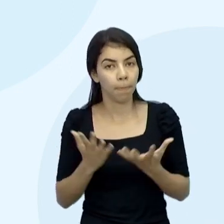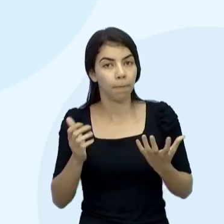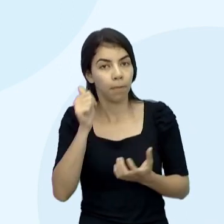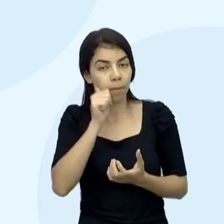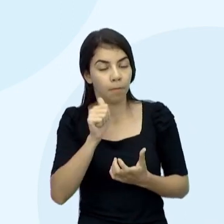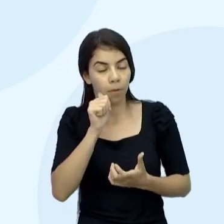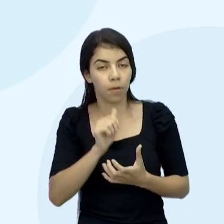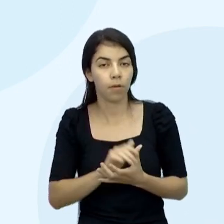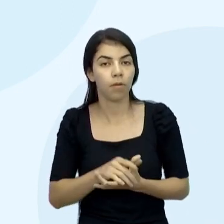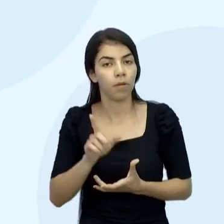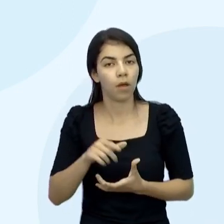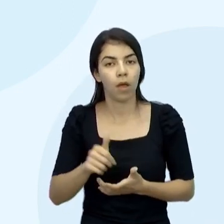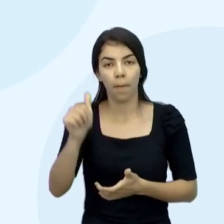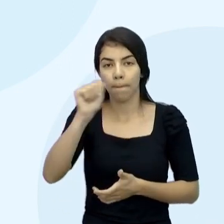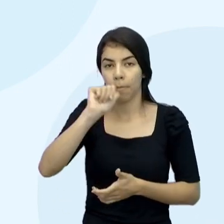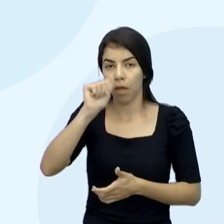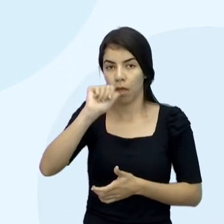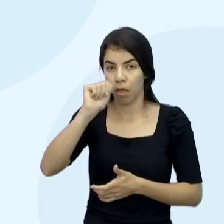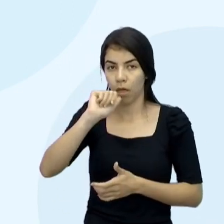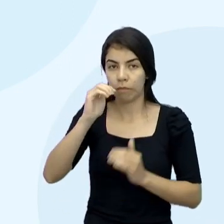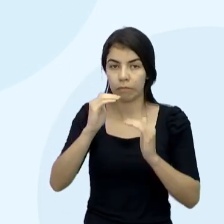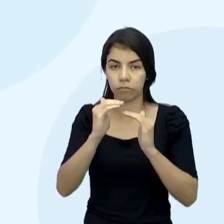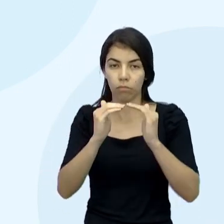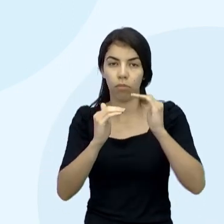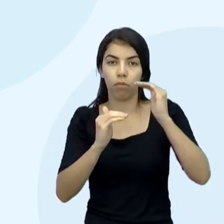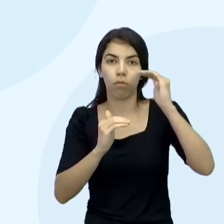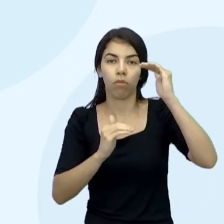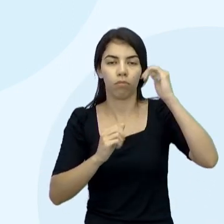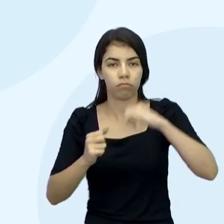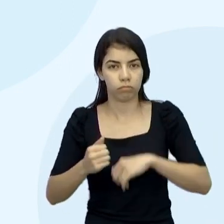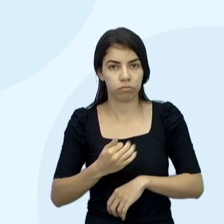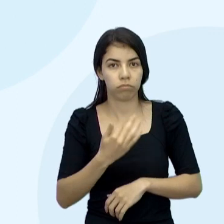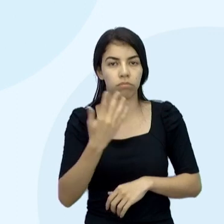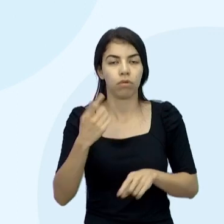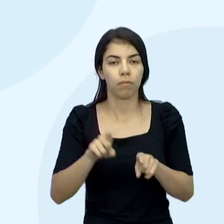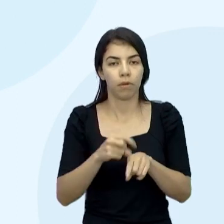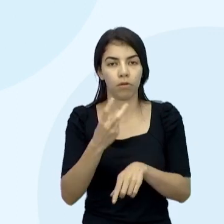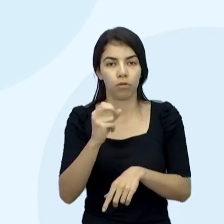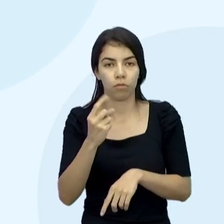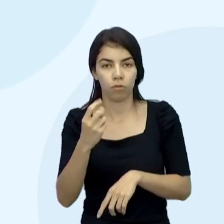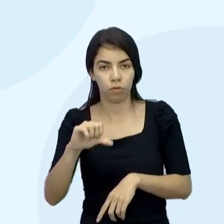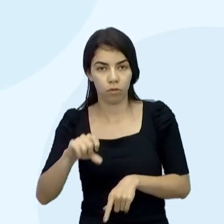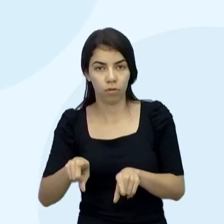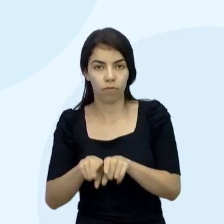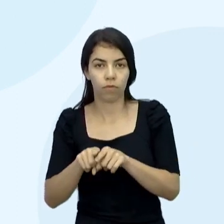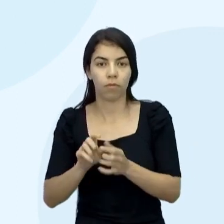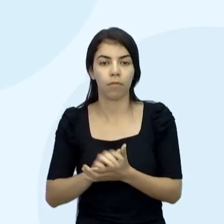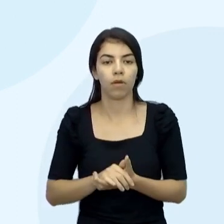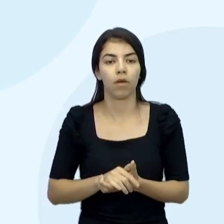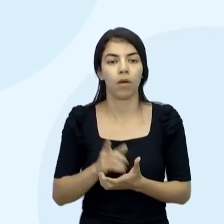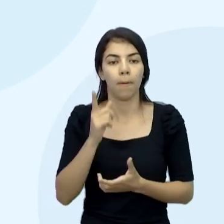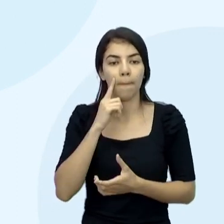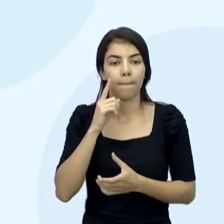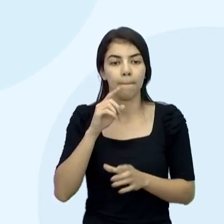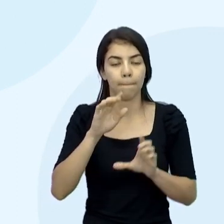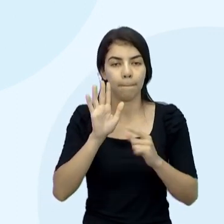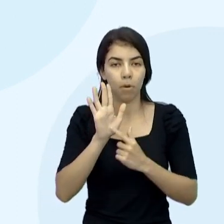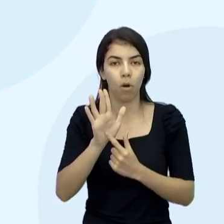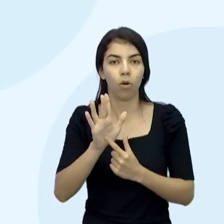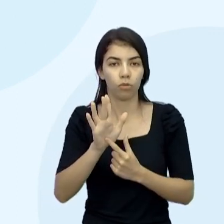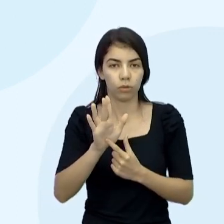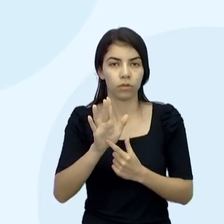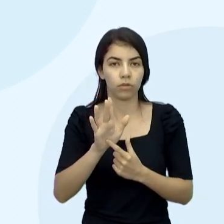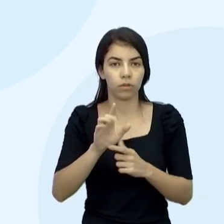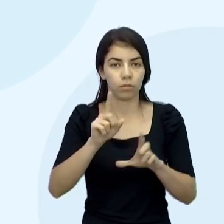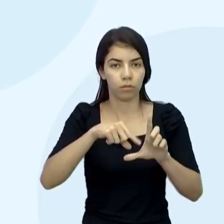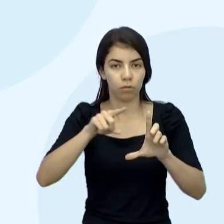relendo, o consumo de álcool cresce entre brasileiros em 2019. Aí aparecem os dados, depois a gente mostra para